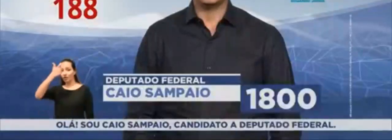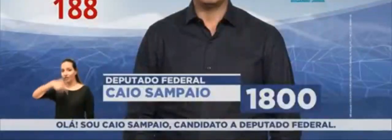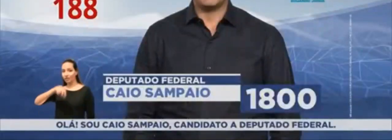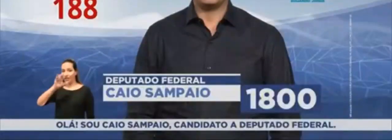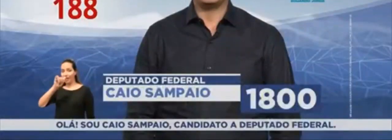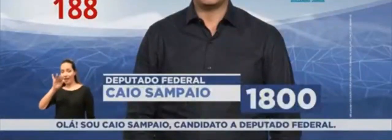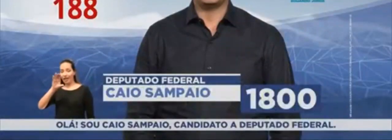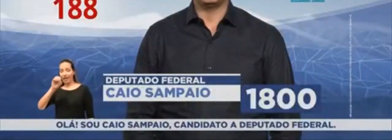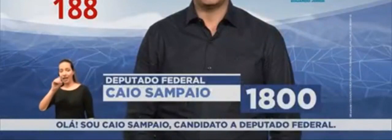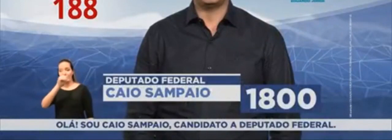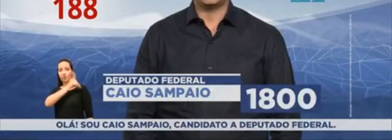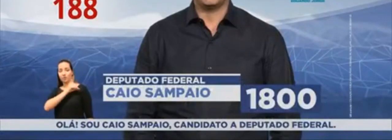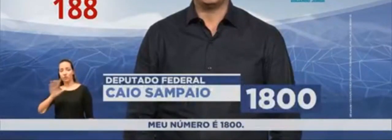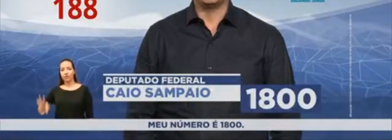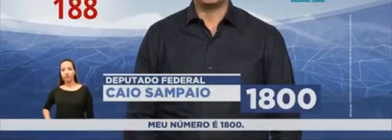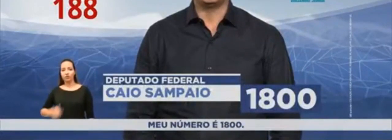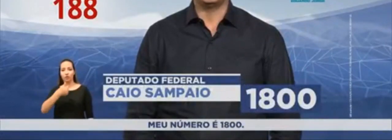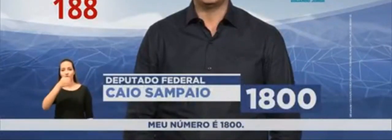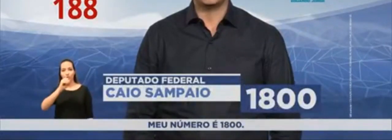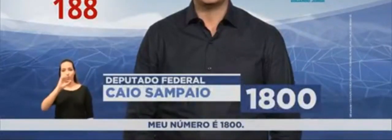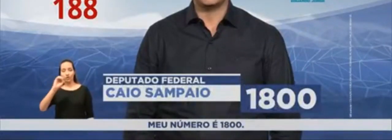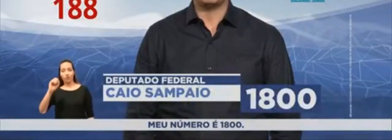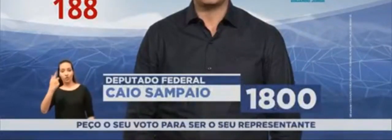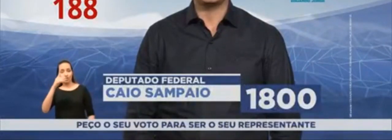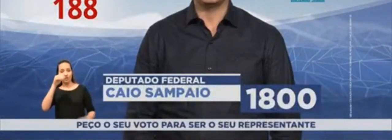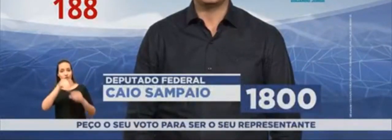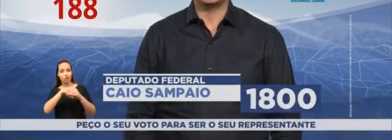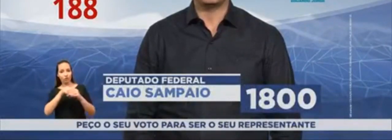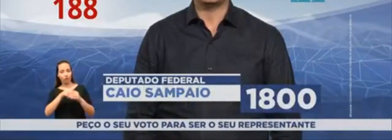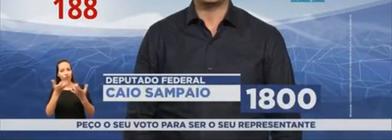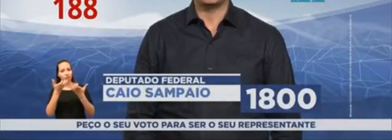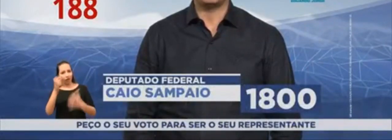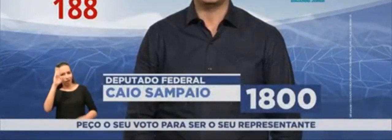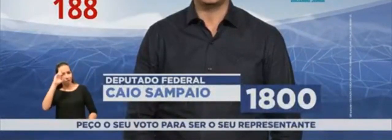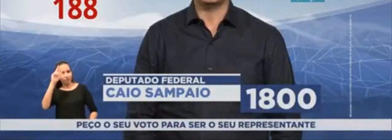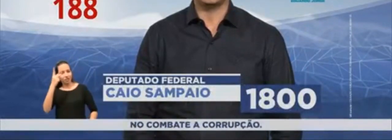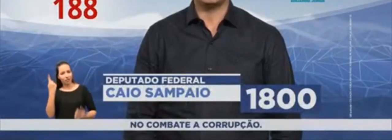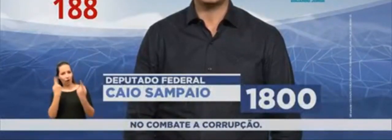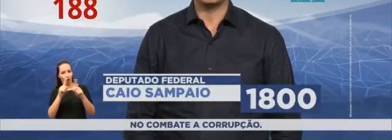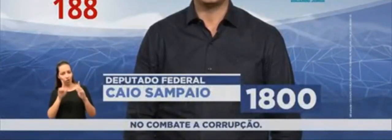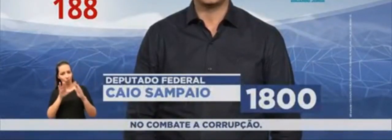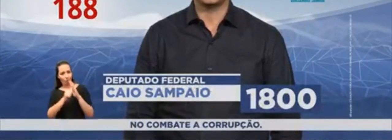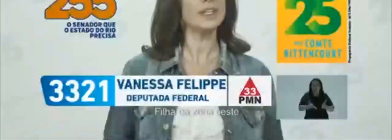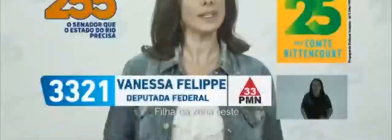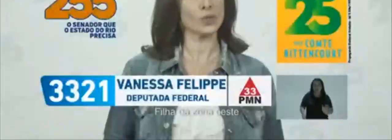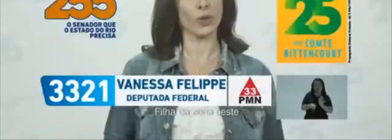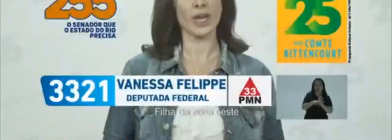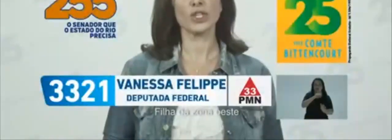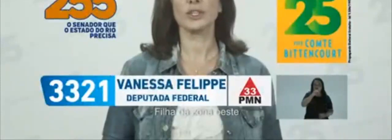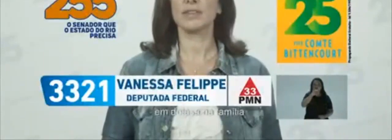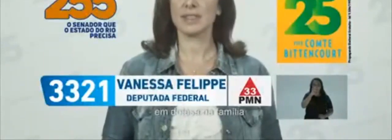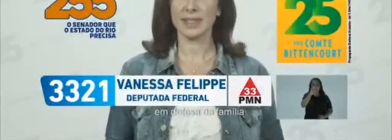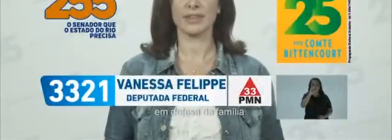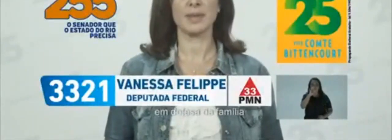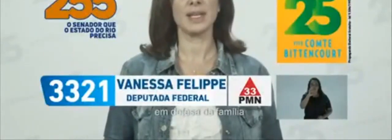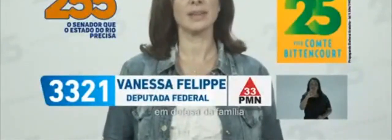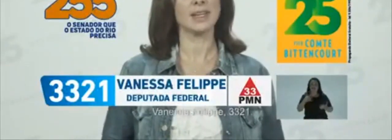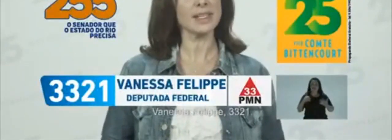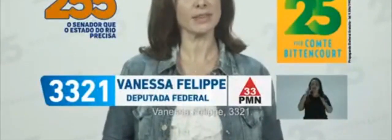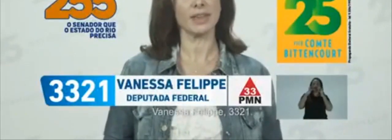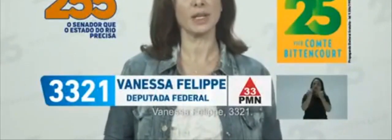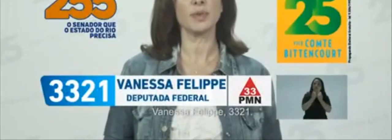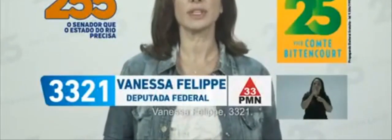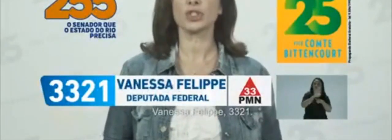Passo, Caio Sampaio, candidato a deputado federal, meu número é 1800. Peço seu voto para ser seu representante no combate à corrupção. Filha da Zona Oeste, em defesa da